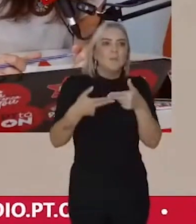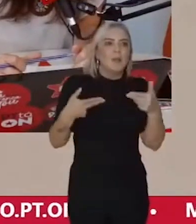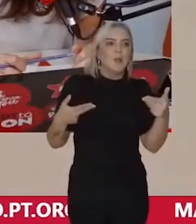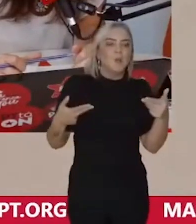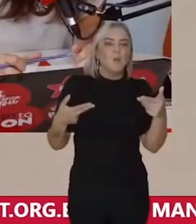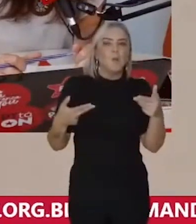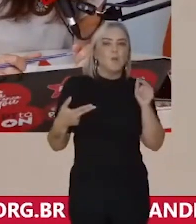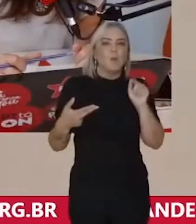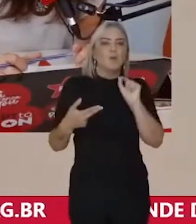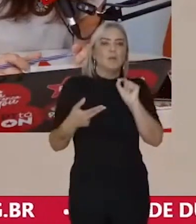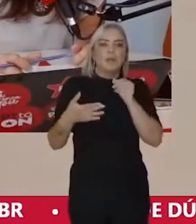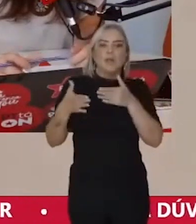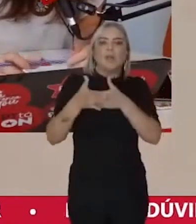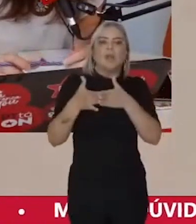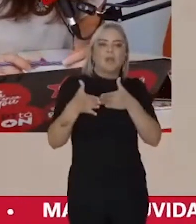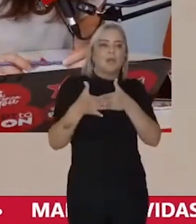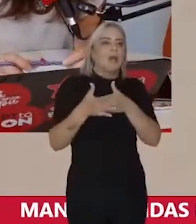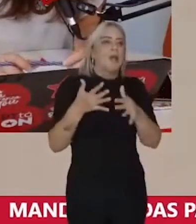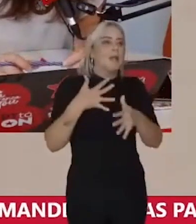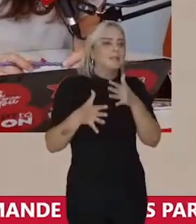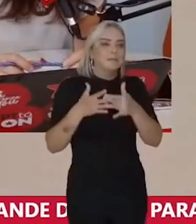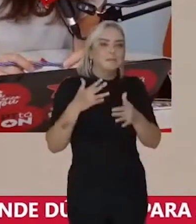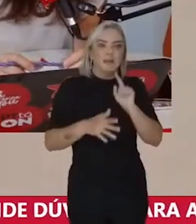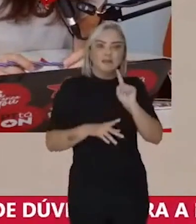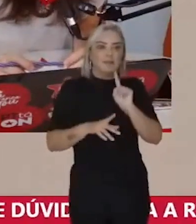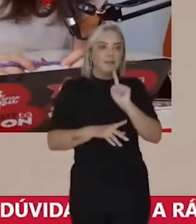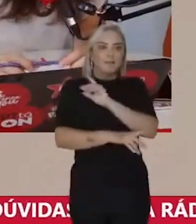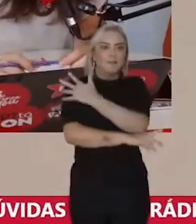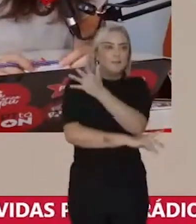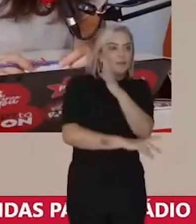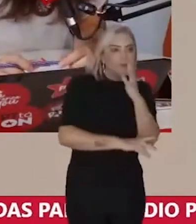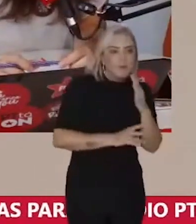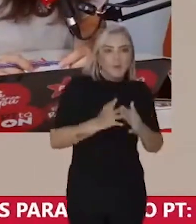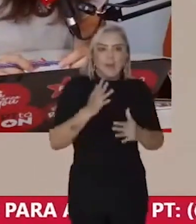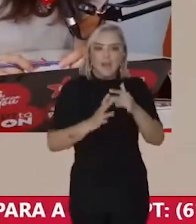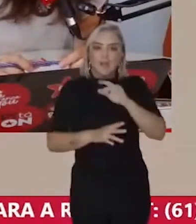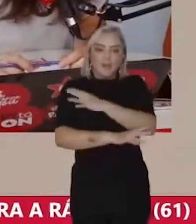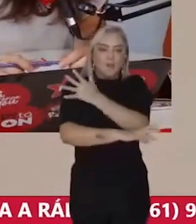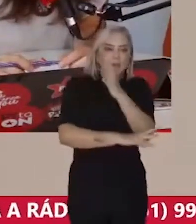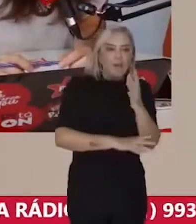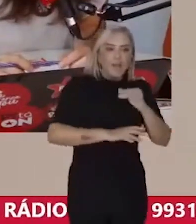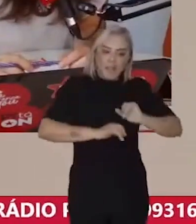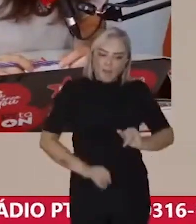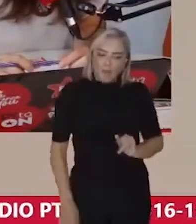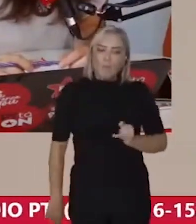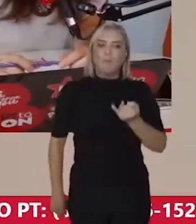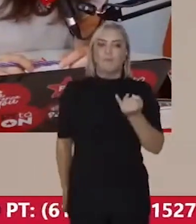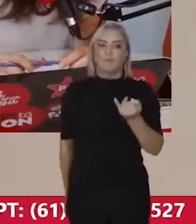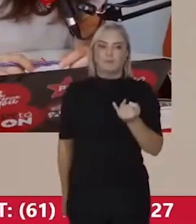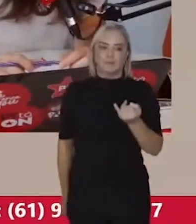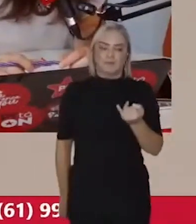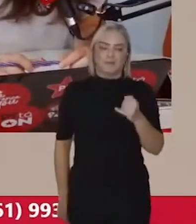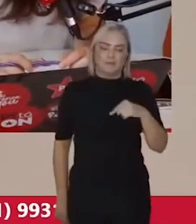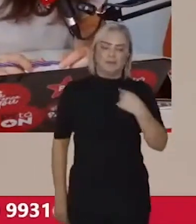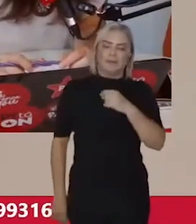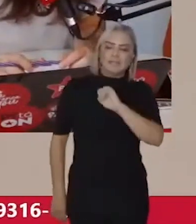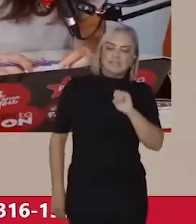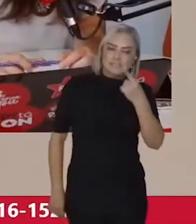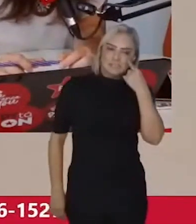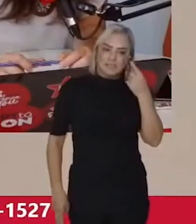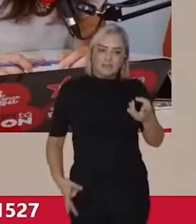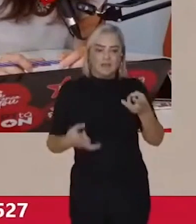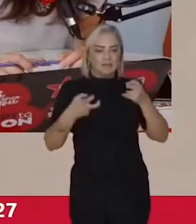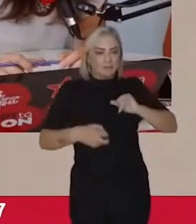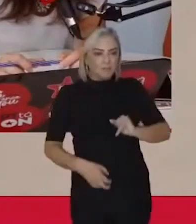vai colocar obstáculos ao desenvolvimento. Meio ambiente não é um obstáculo, meio ambiente é uma oportunidade. Se nós pegarmos